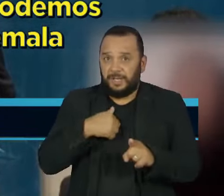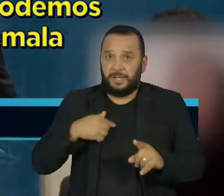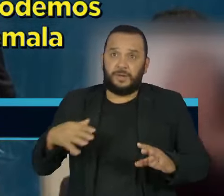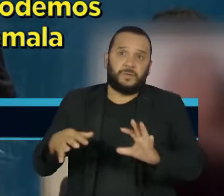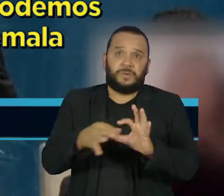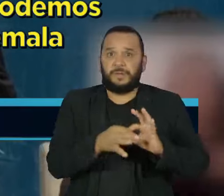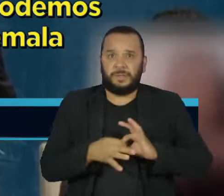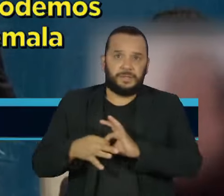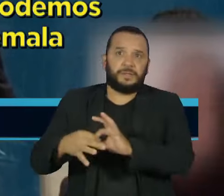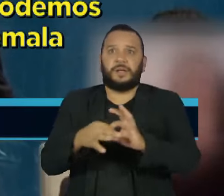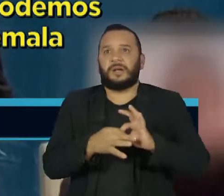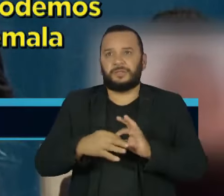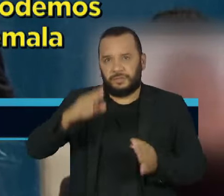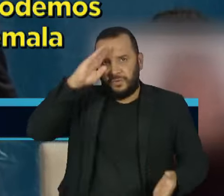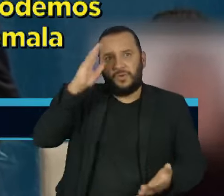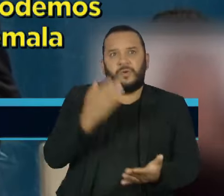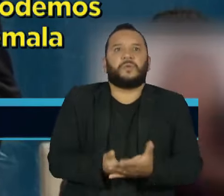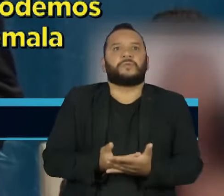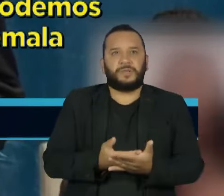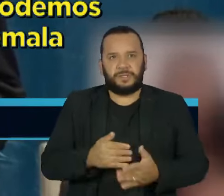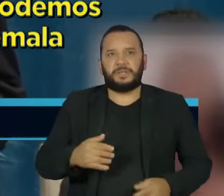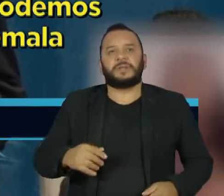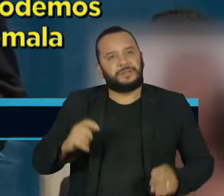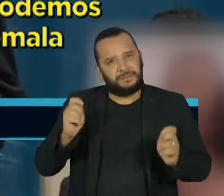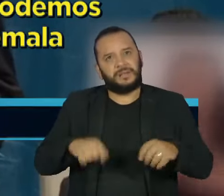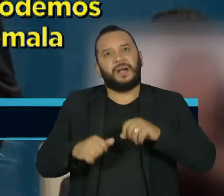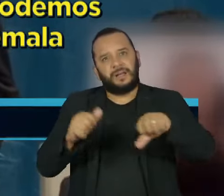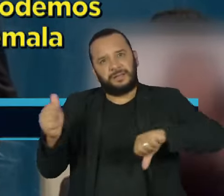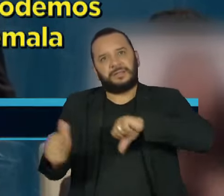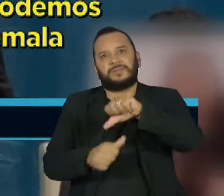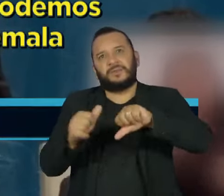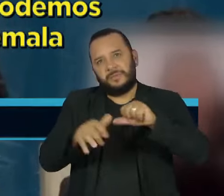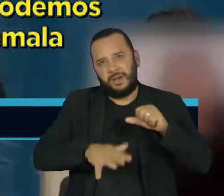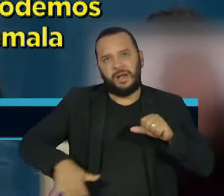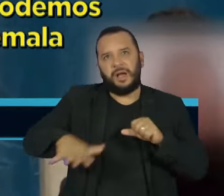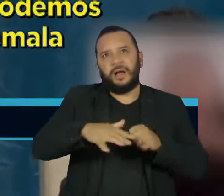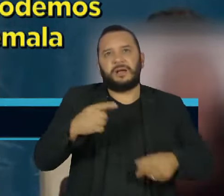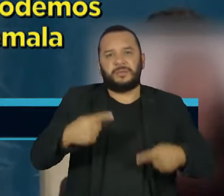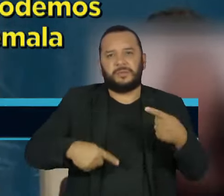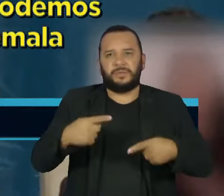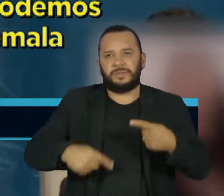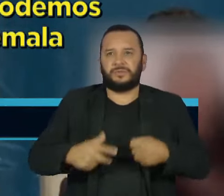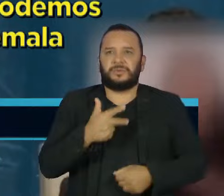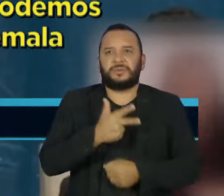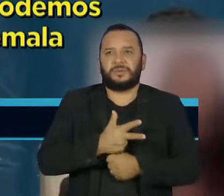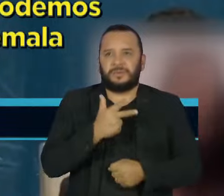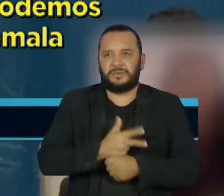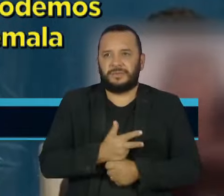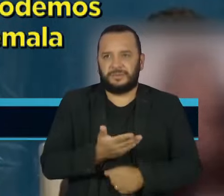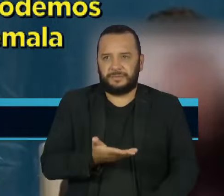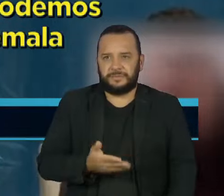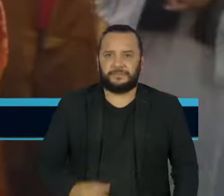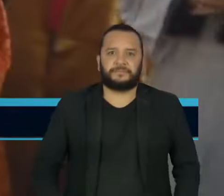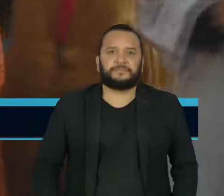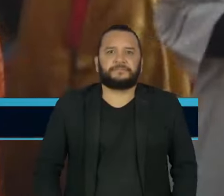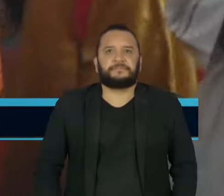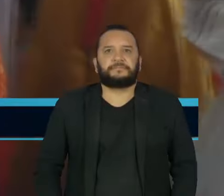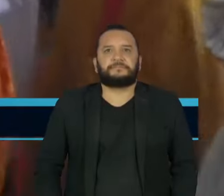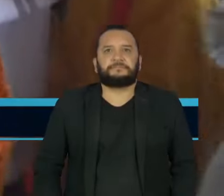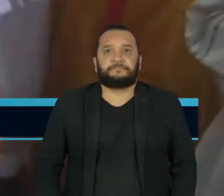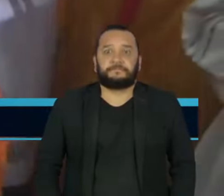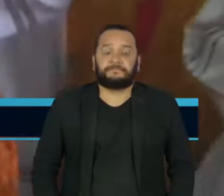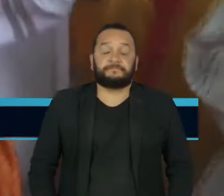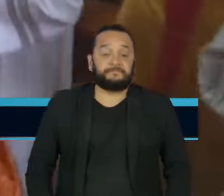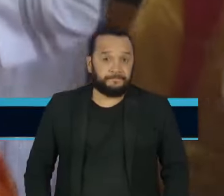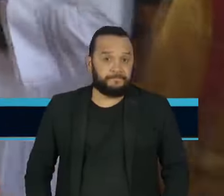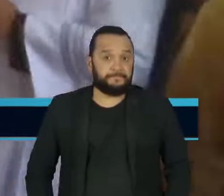unidad y la confianza podemos transformar el panorama político en Guatemala. Ainda na